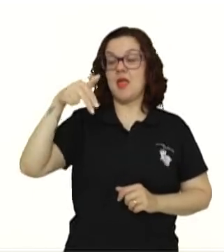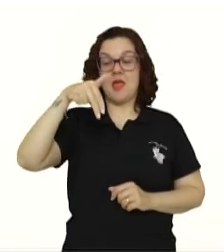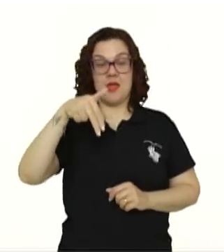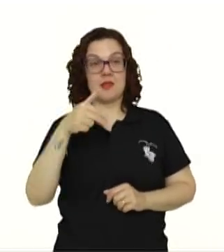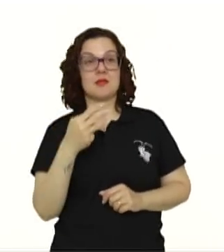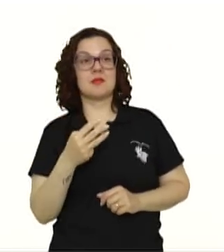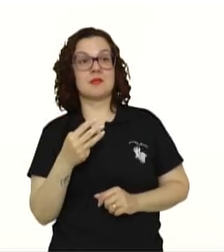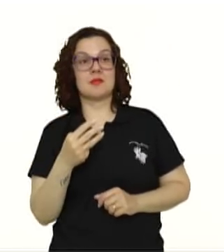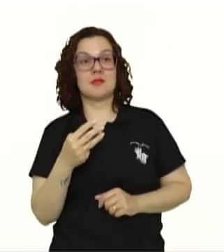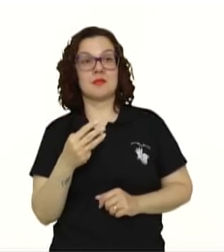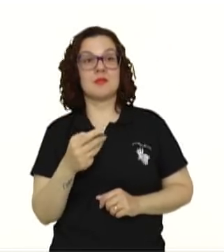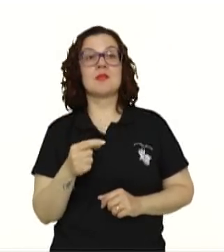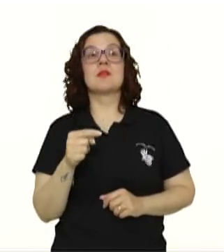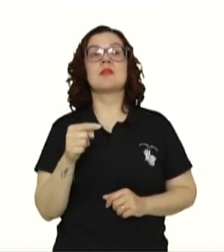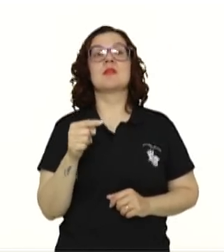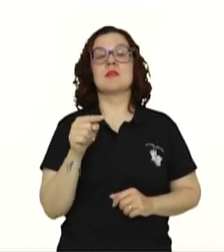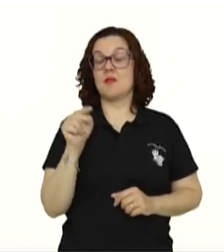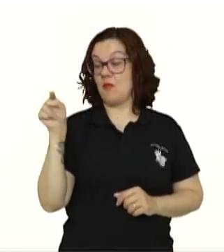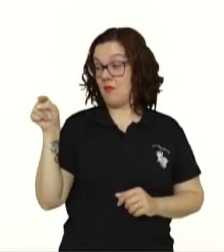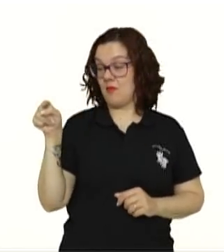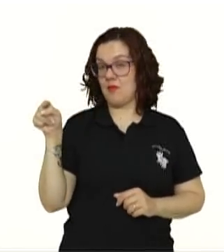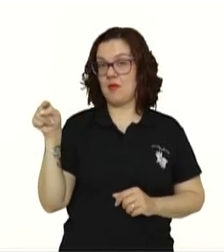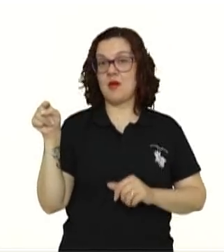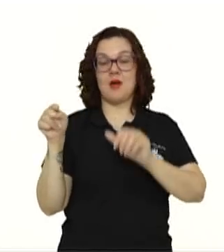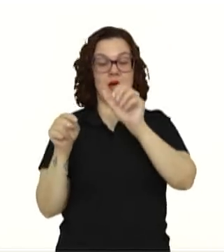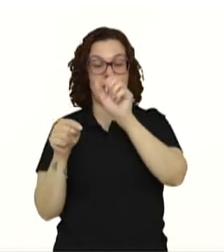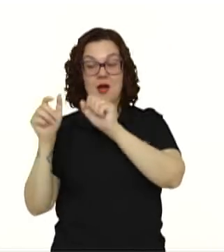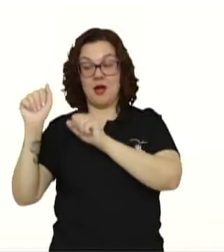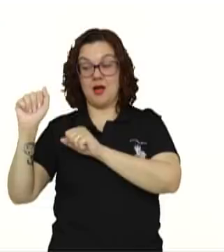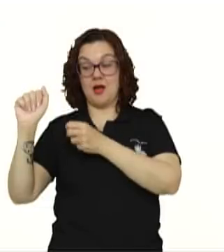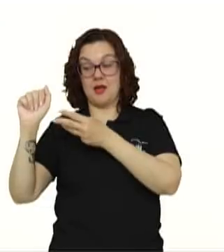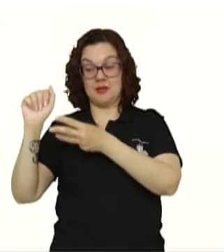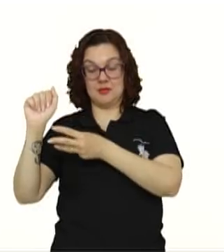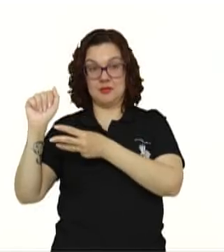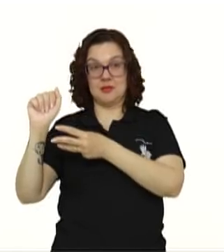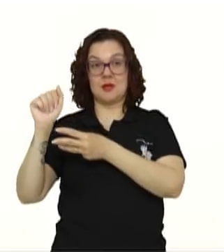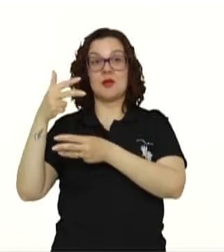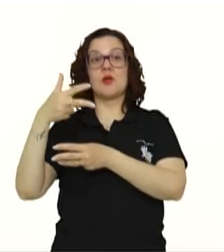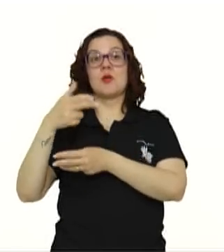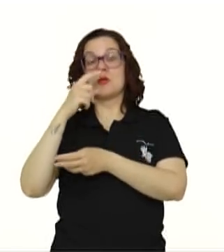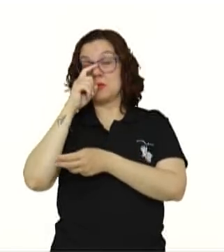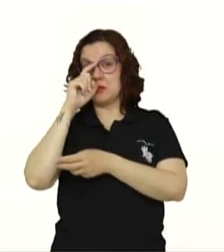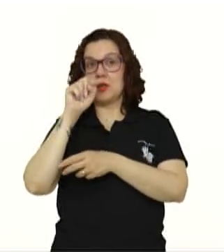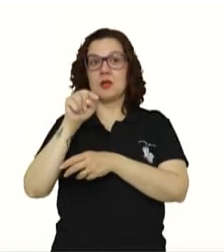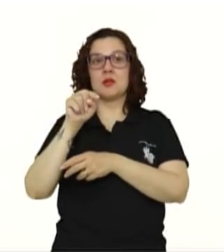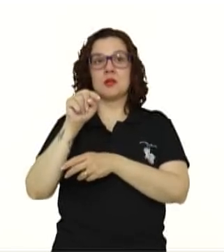a 3, a mesma coisa. A3 igual a... Se aqui vai ser